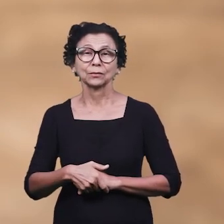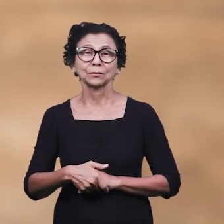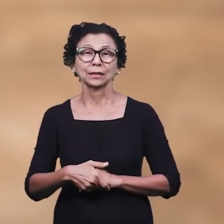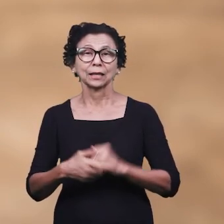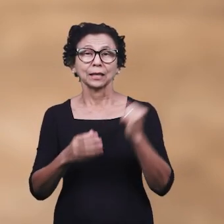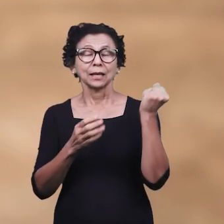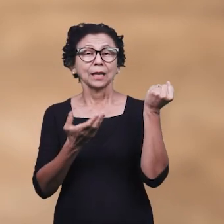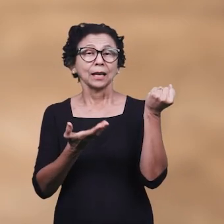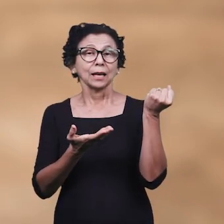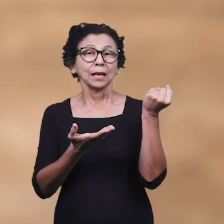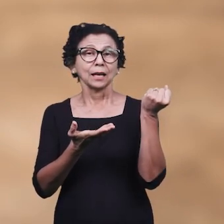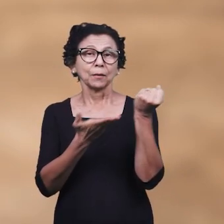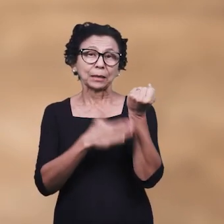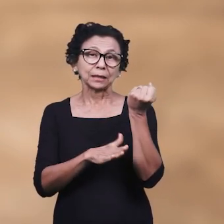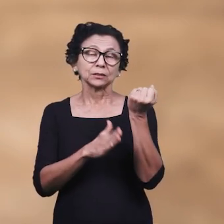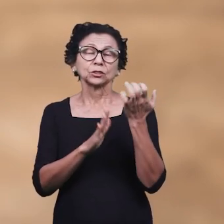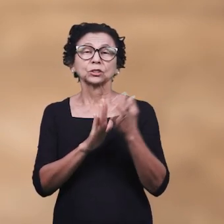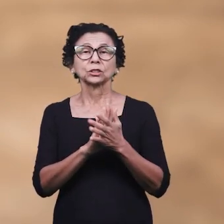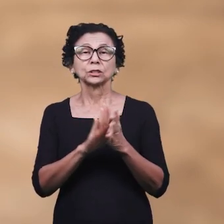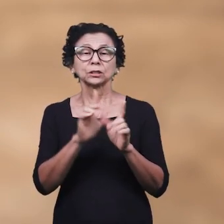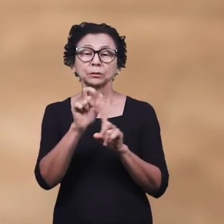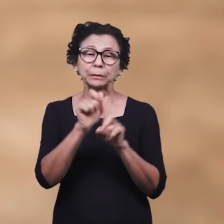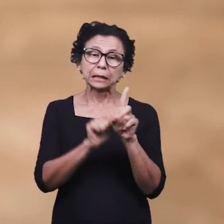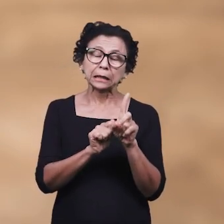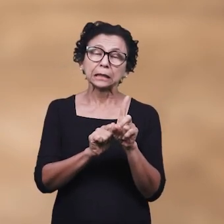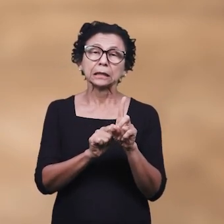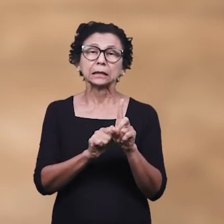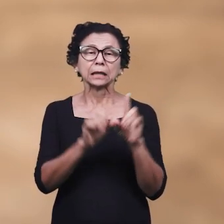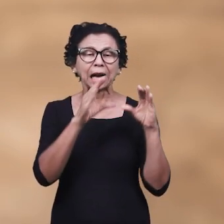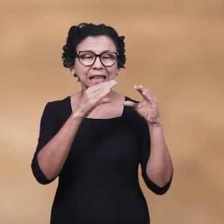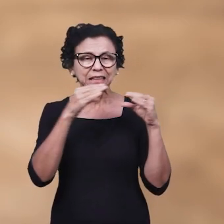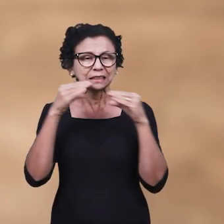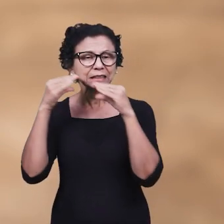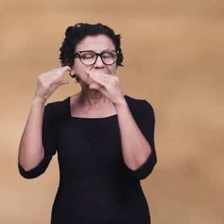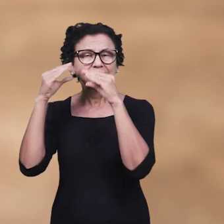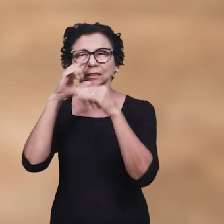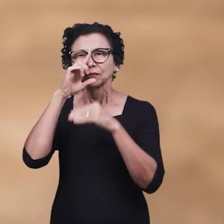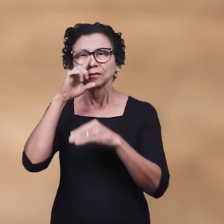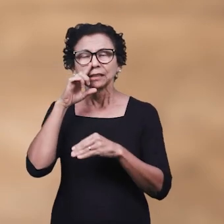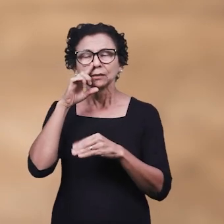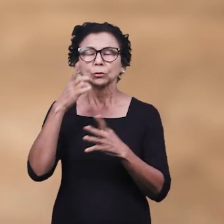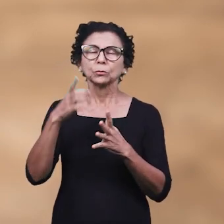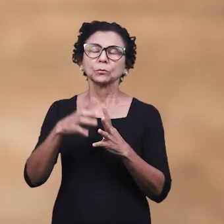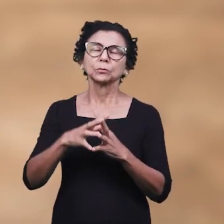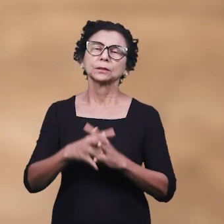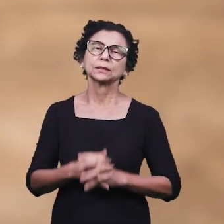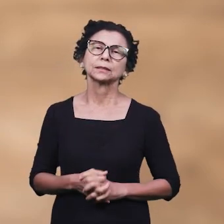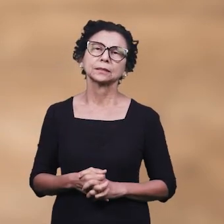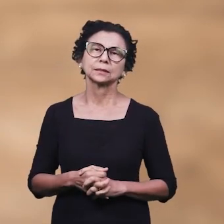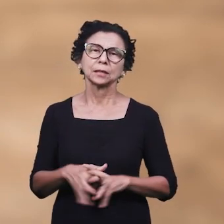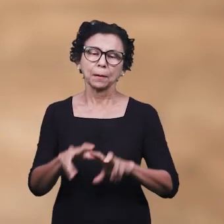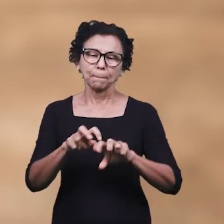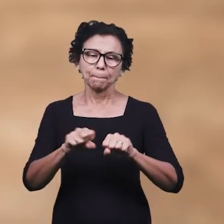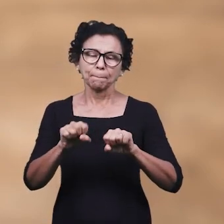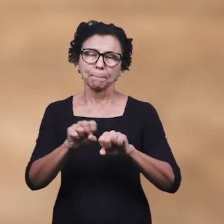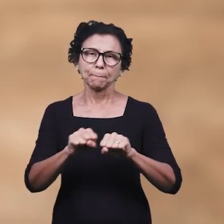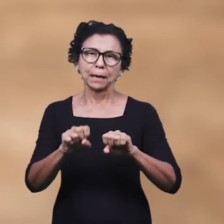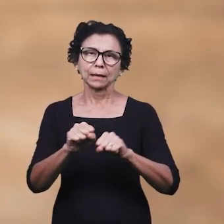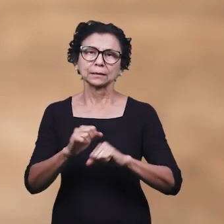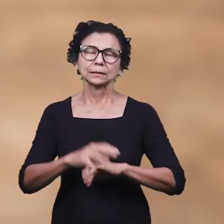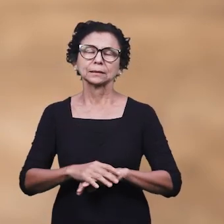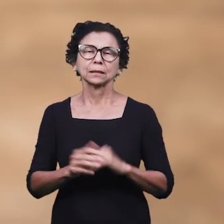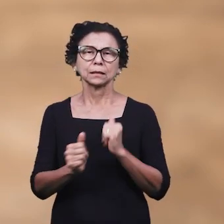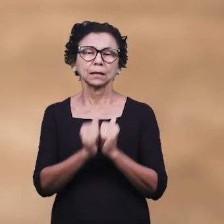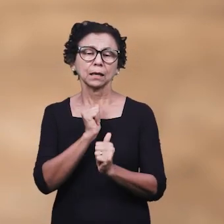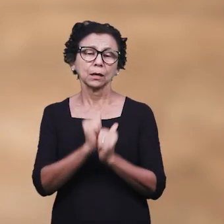banana. Nos grãos, milho. Não temos nenhum dos laticínios. Nas massas, arroz, massa de